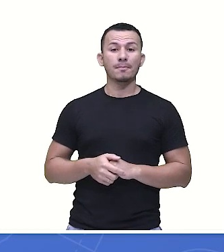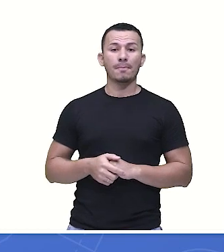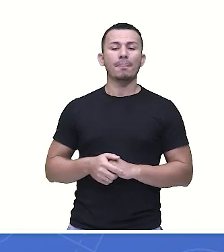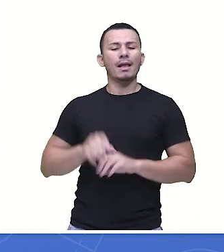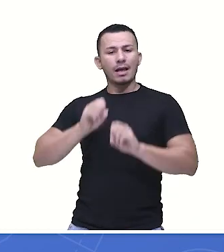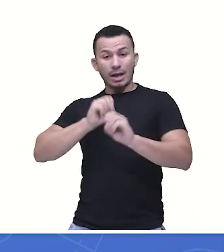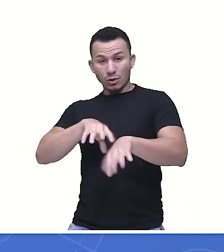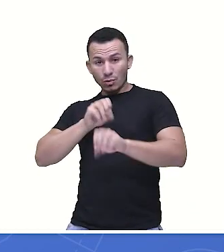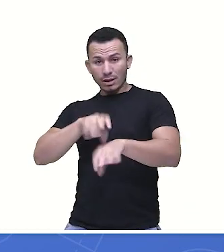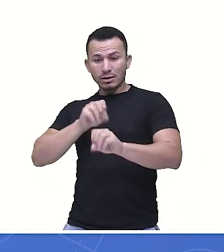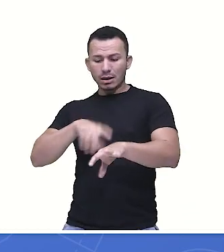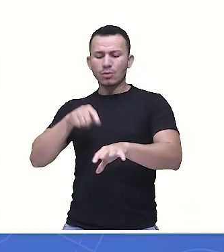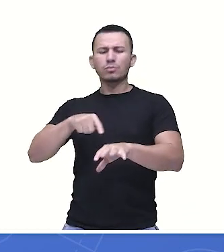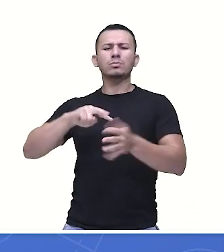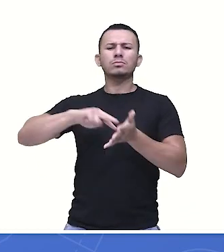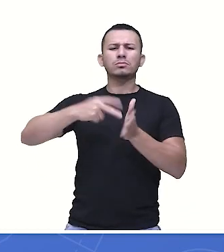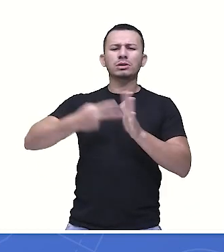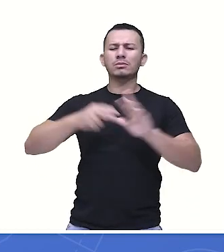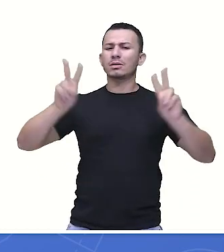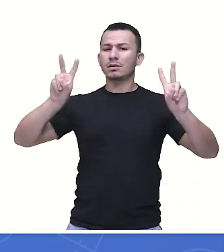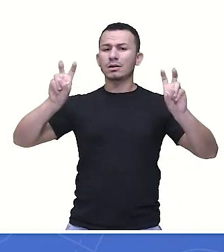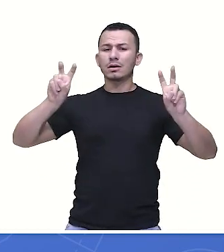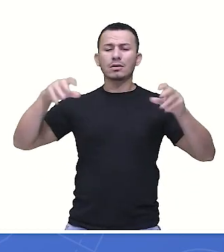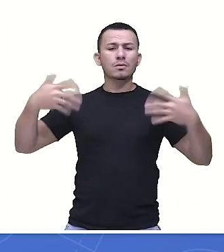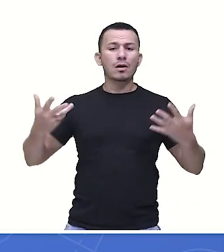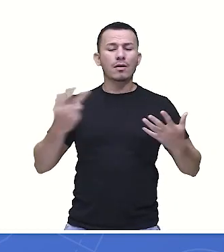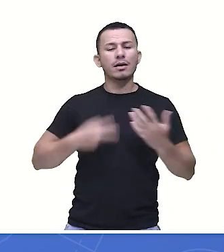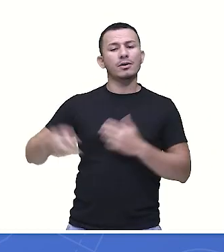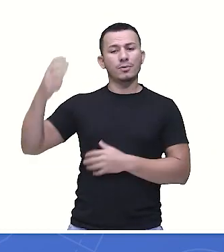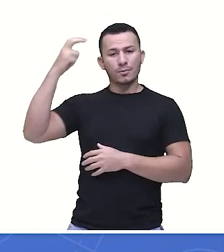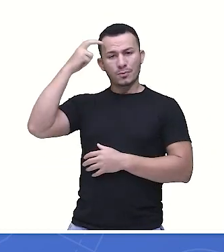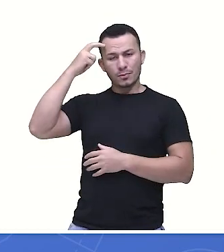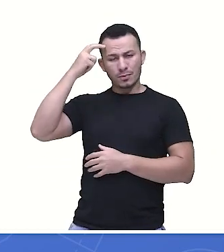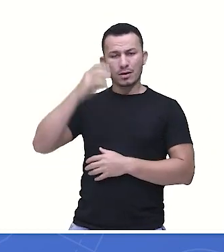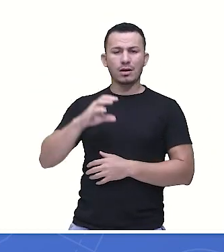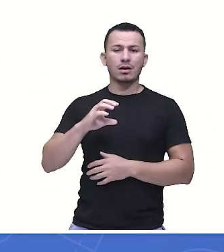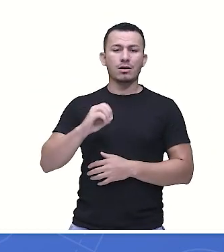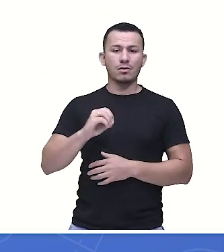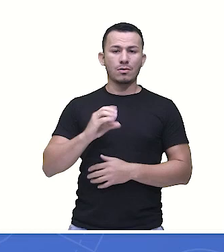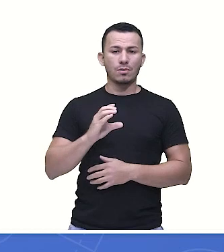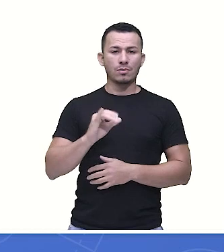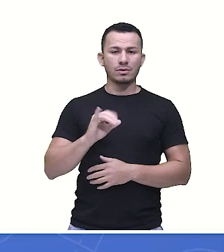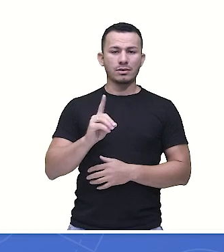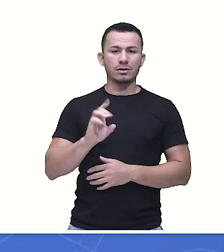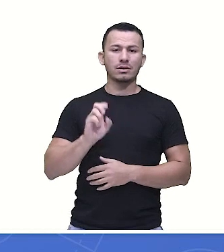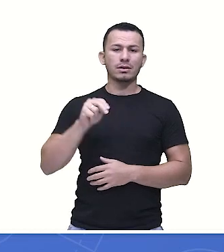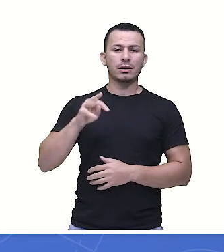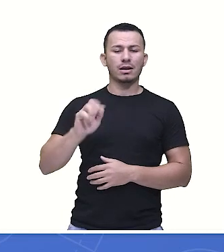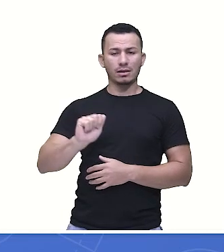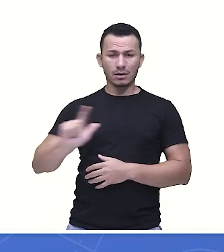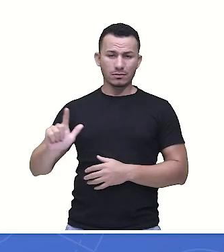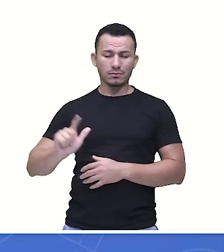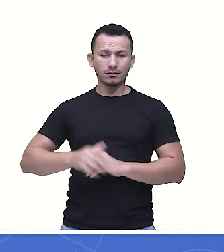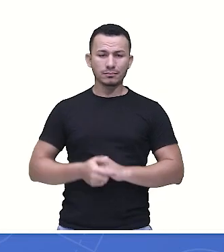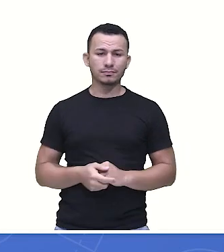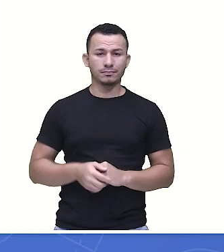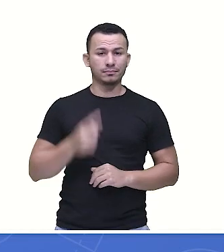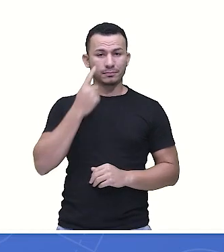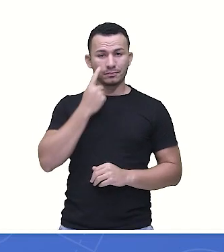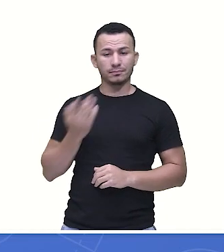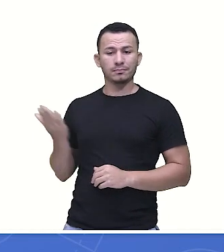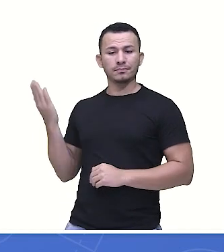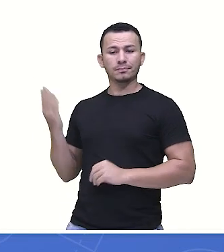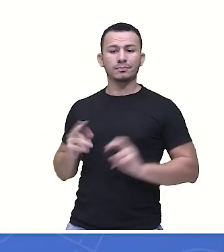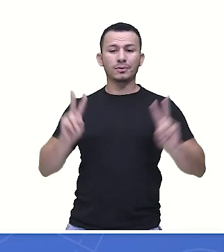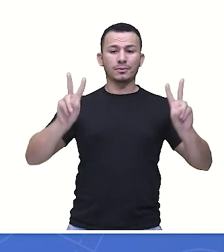educação, nós estamos sempre falando da nossa cultura ocidental, não é isso? Então vejam lá, a educação na história